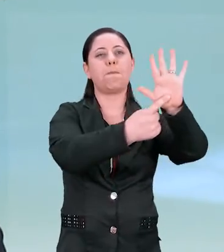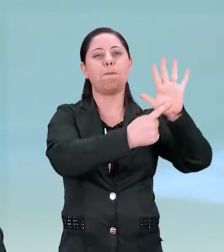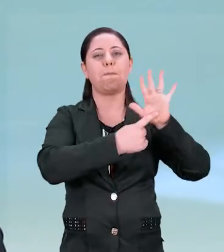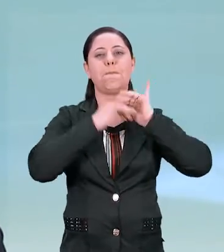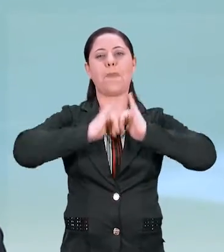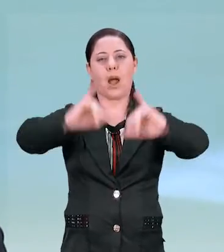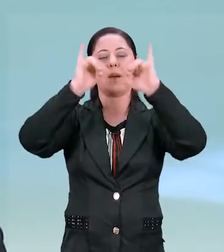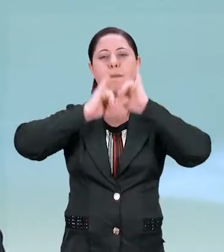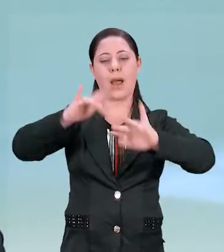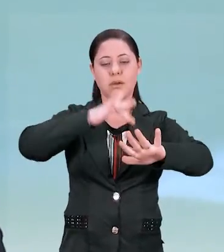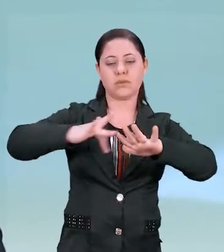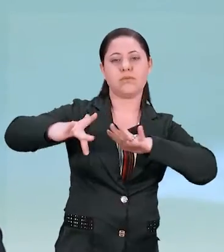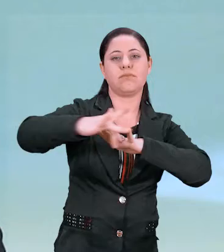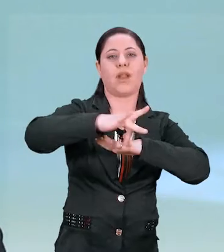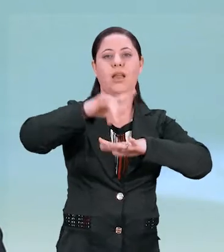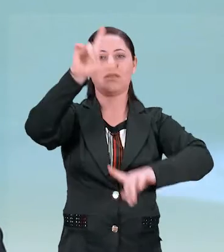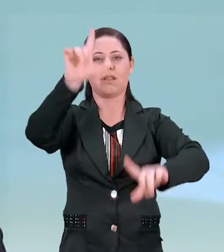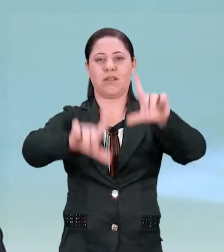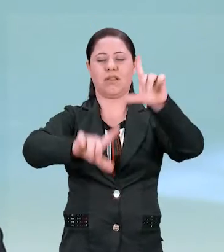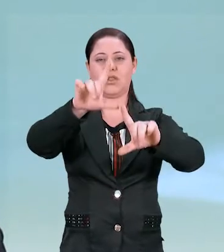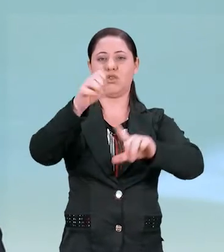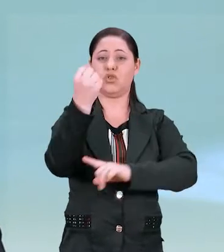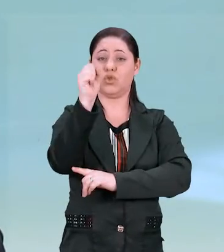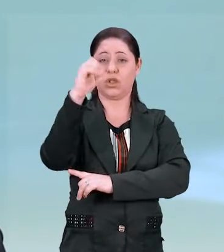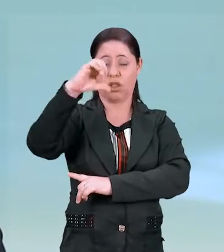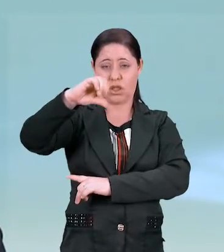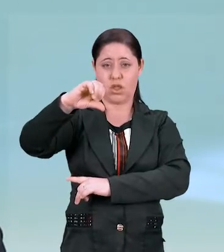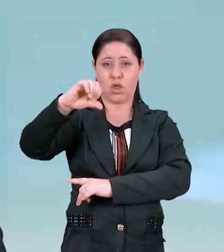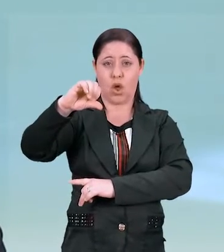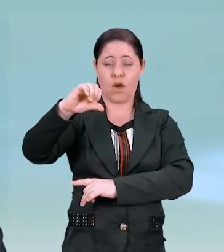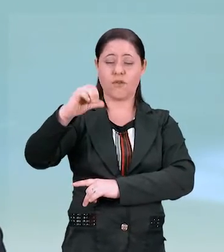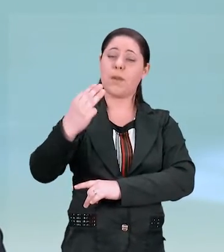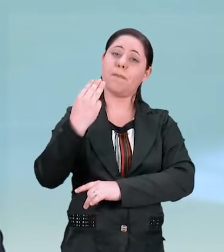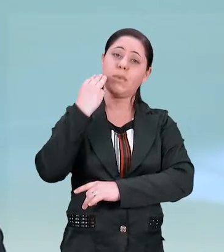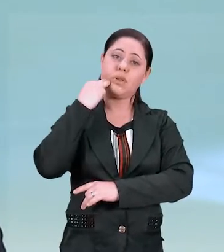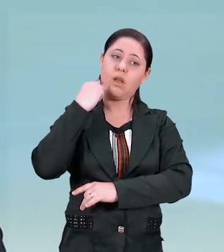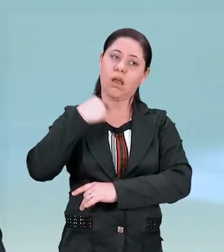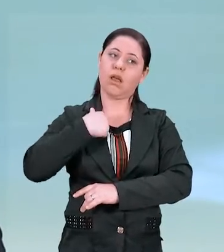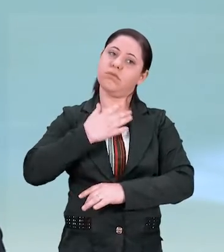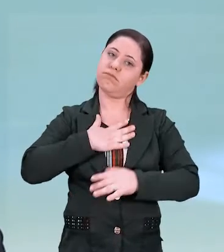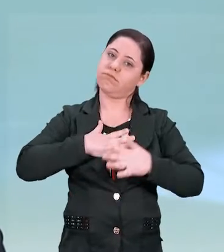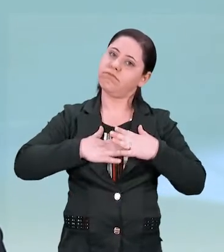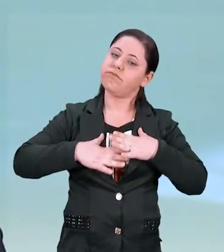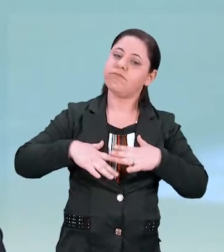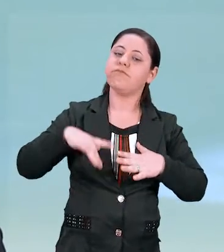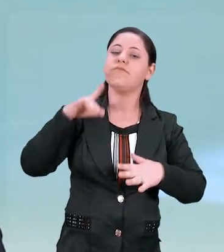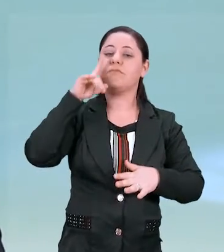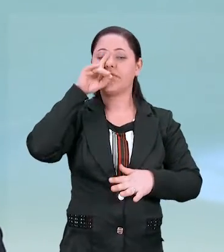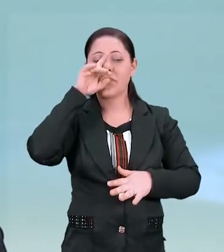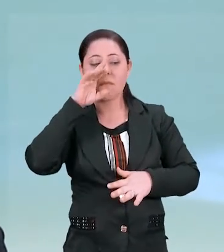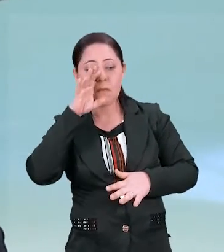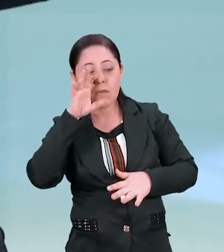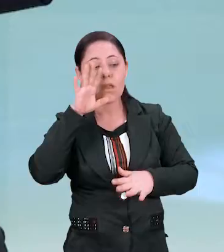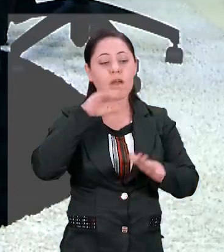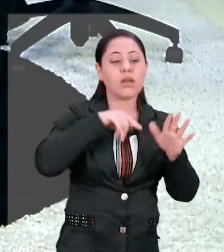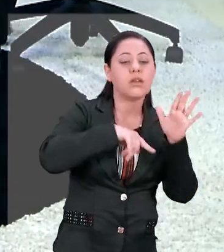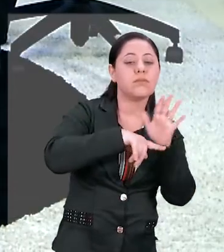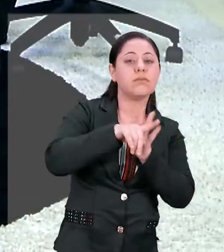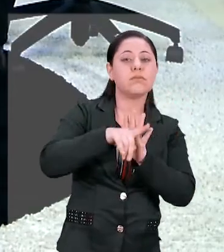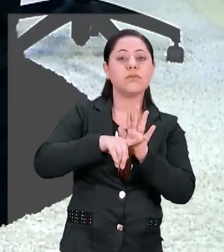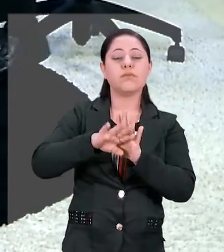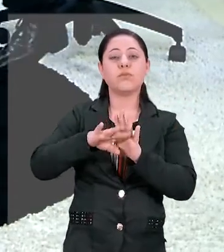rede social, de 89 milhões. Eu com muita cautela, porque quando o secretário... Do